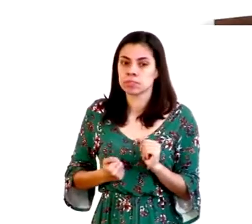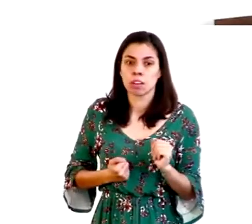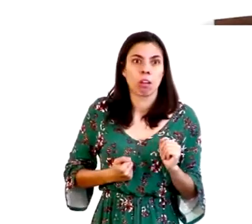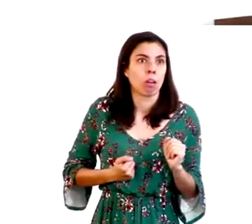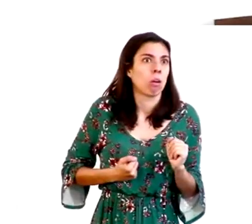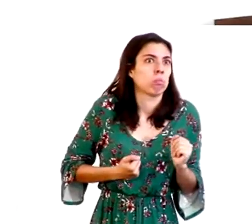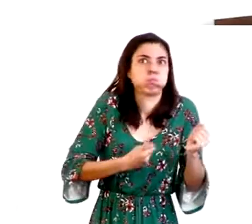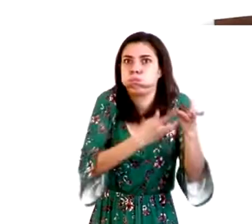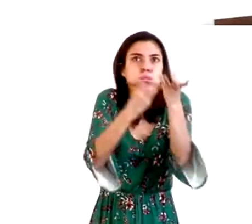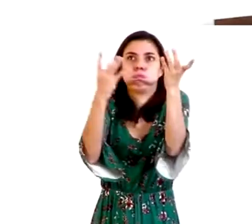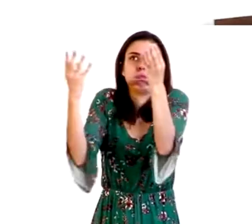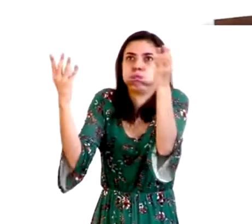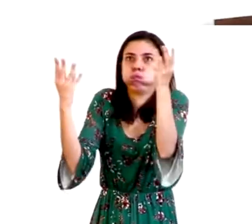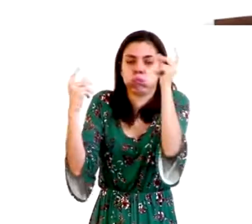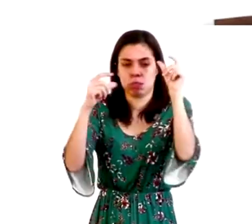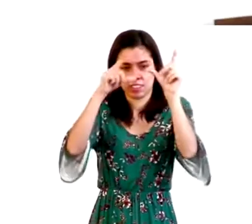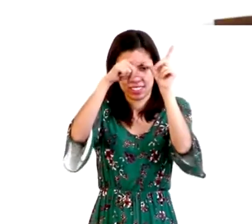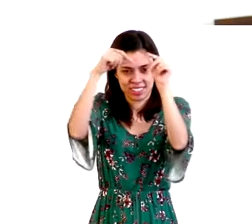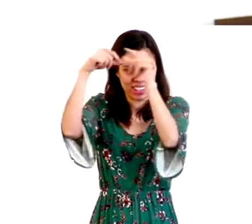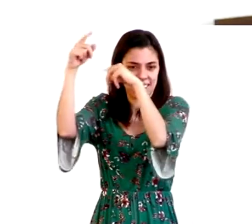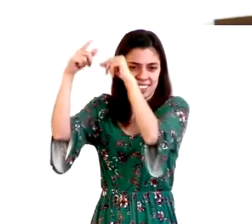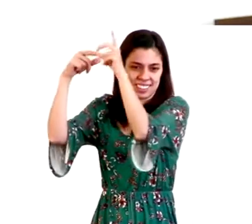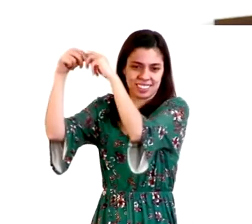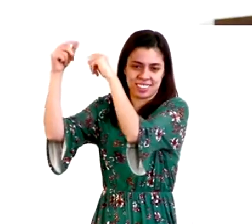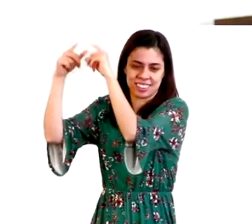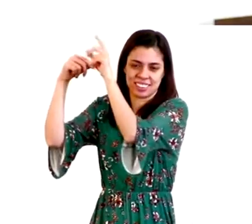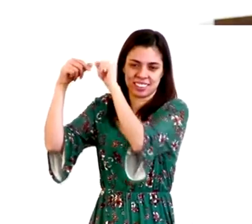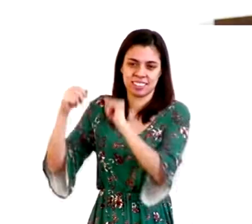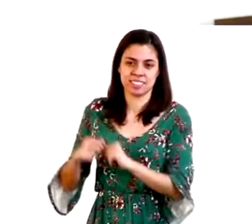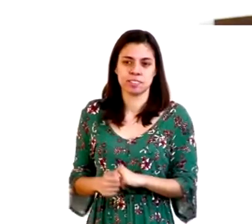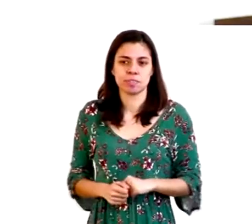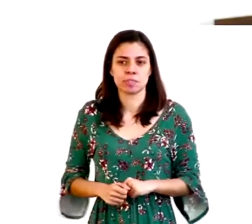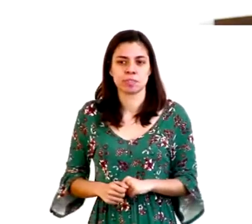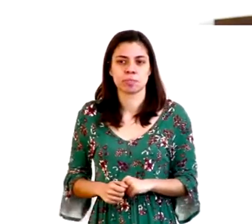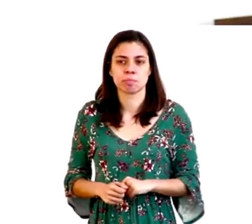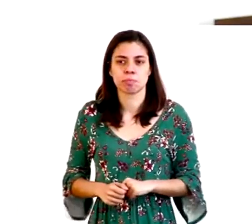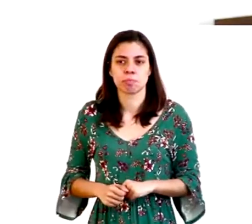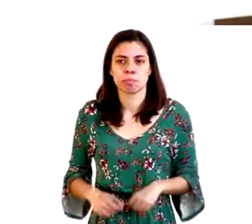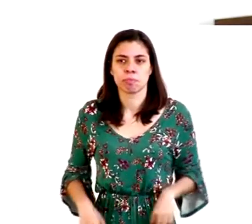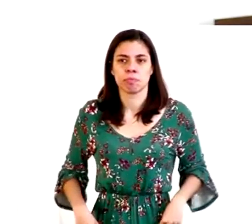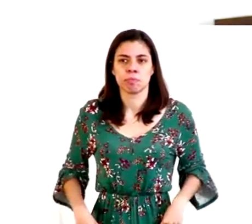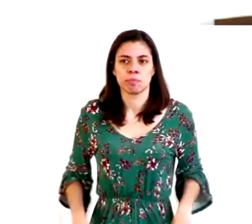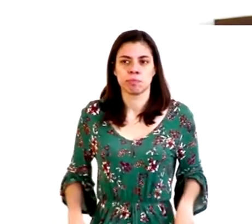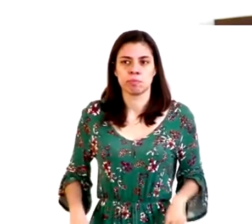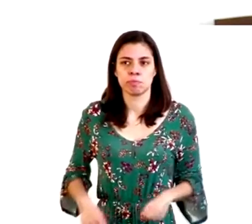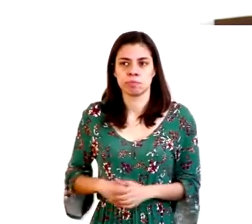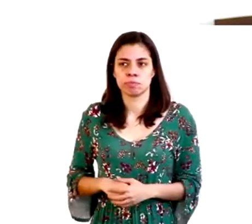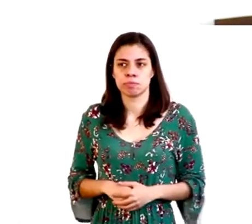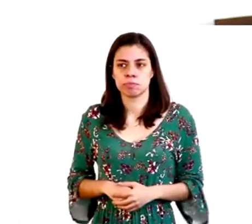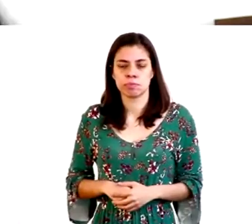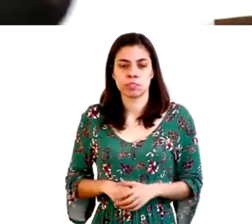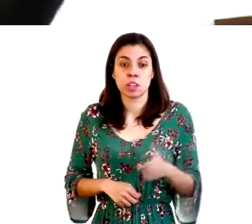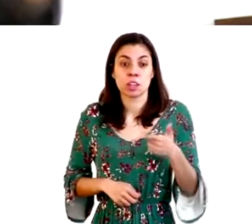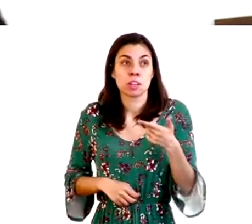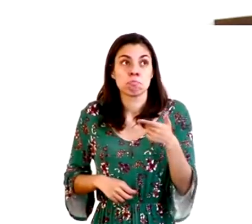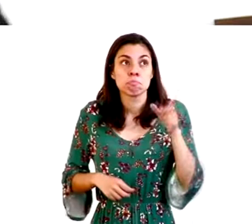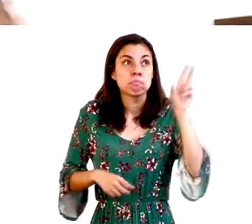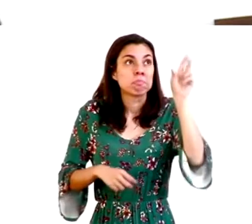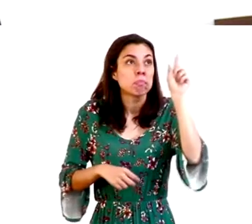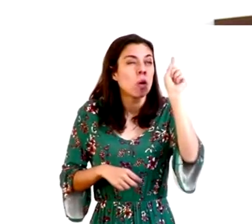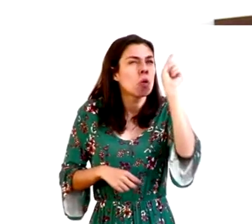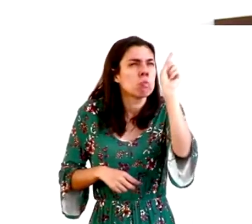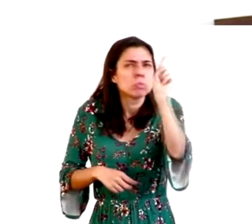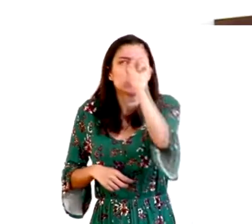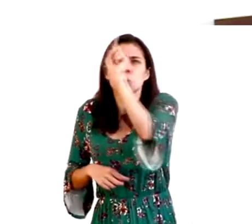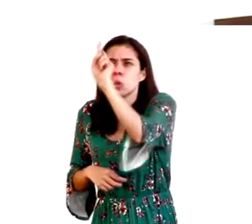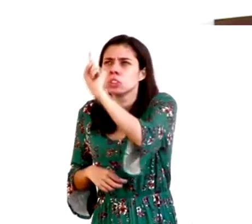menos o número de estrelas que até hoje foi contada pelos cientistas. E há no universo